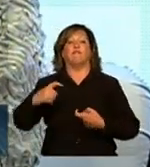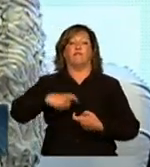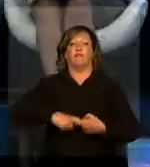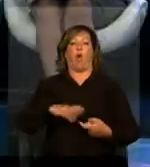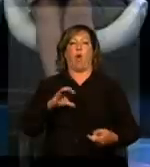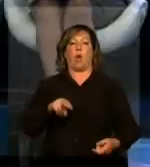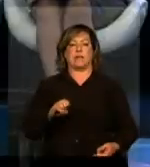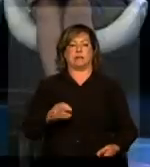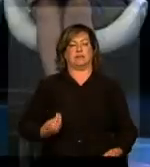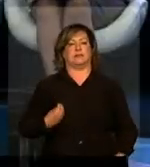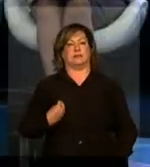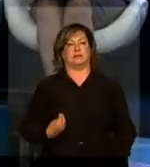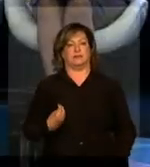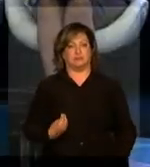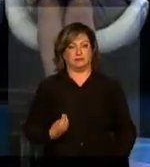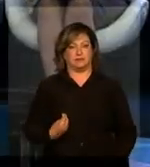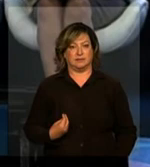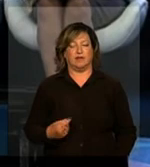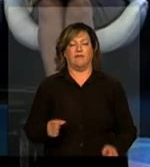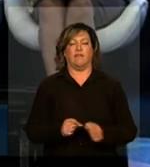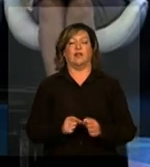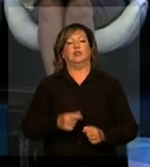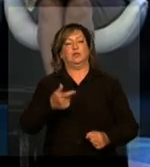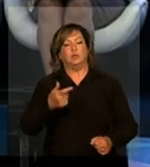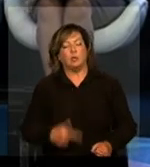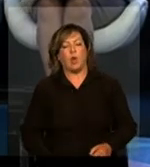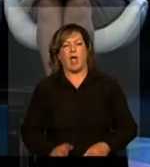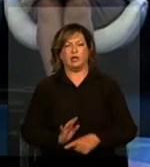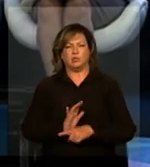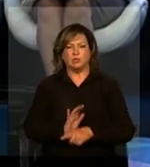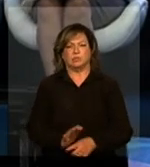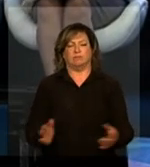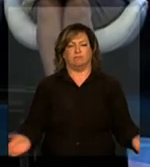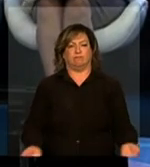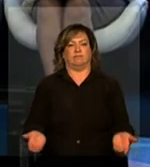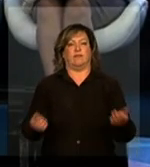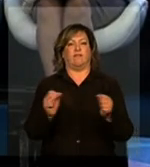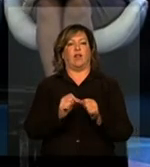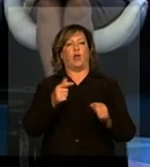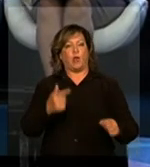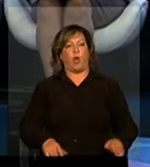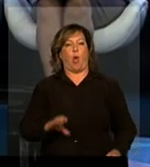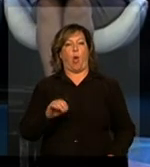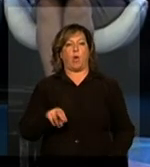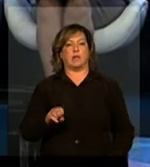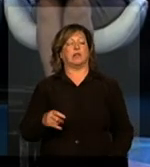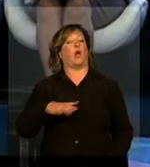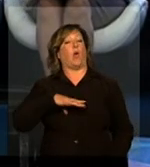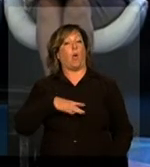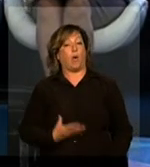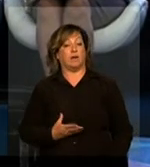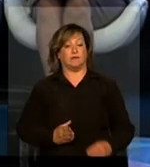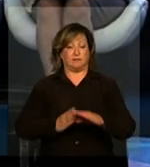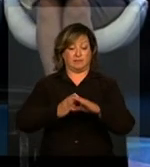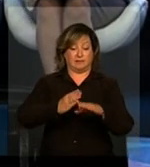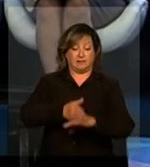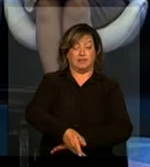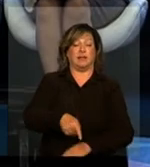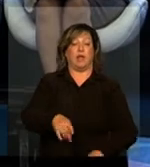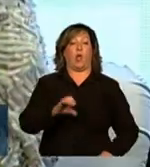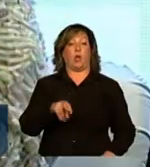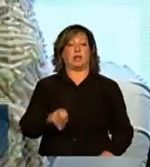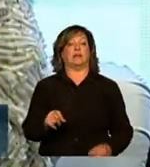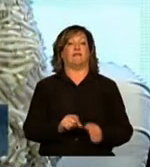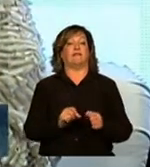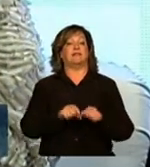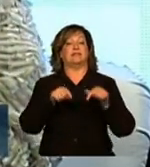Conselho, certo? De montar de novo, ajudar a montar de novo o Conselho, ter coragem de ir para dentro do Conselho e fazer